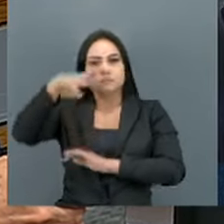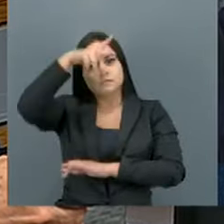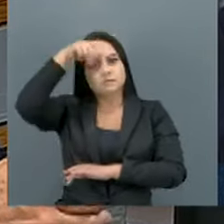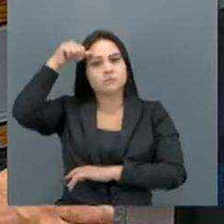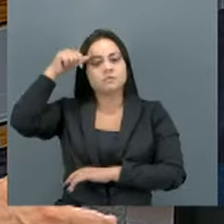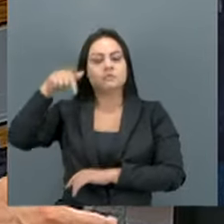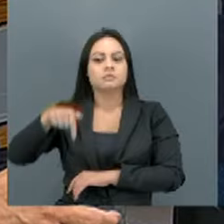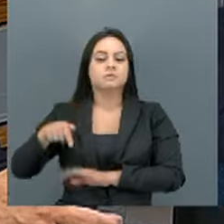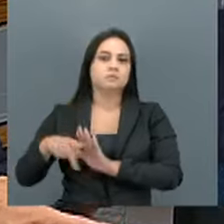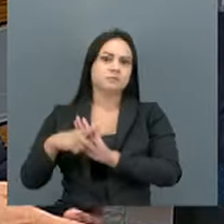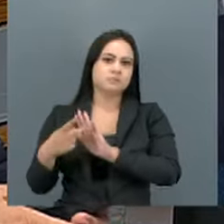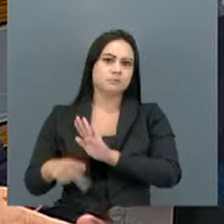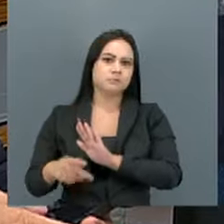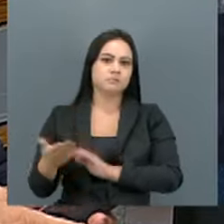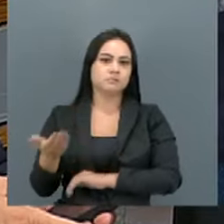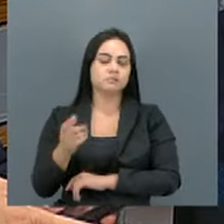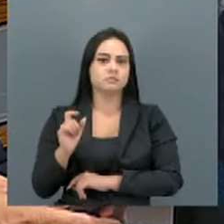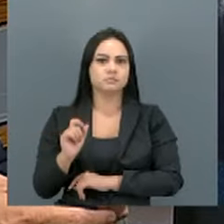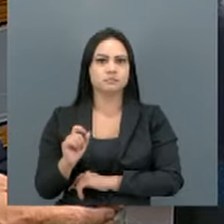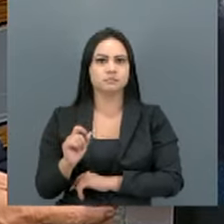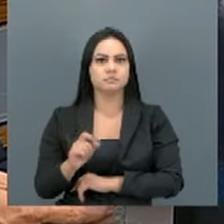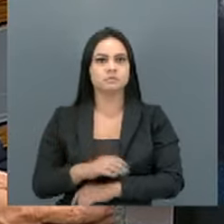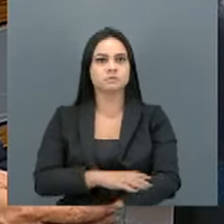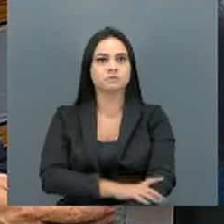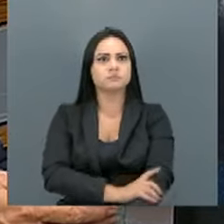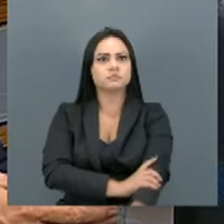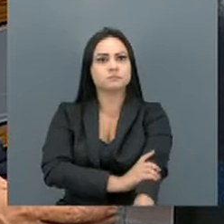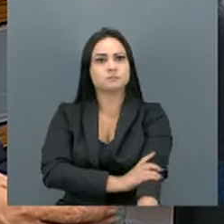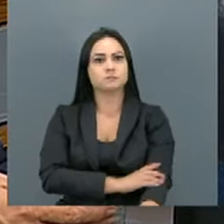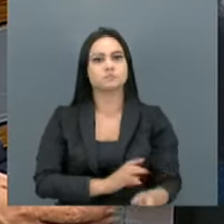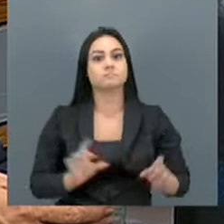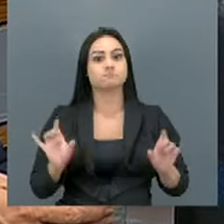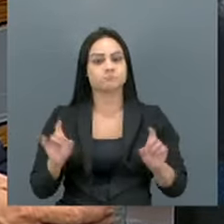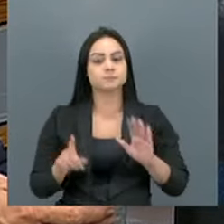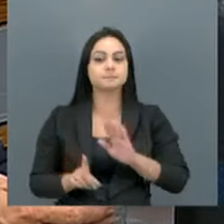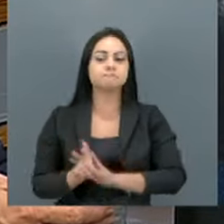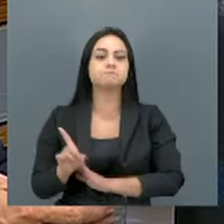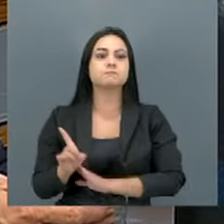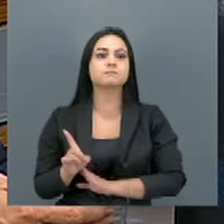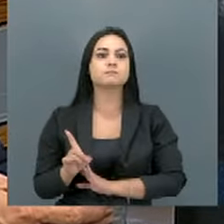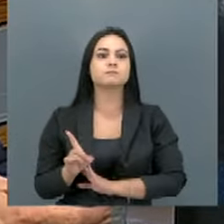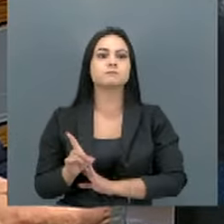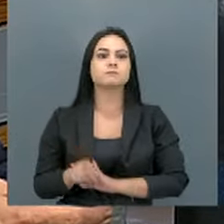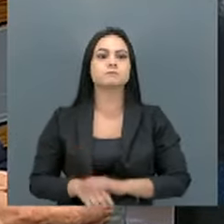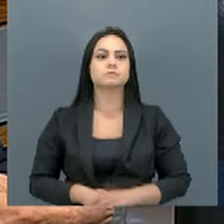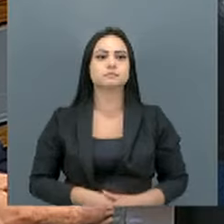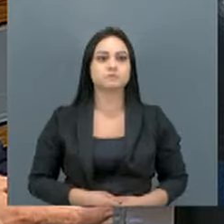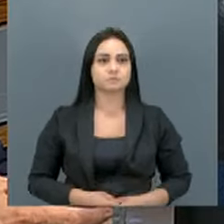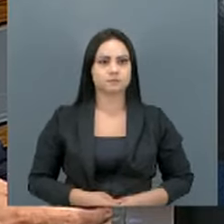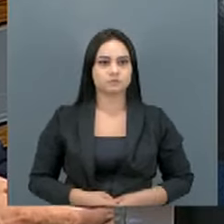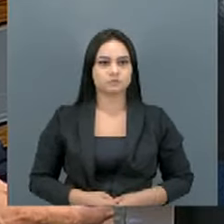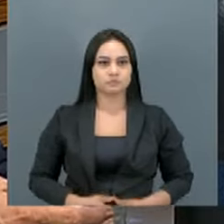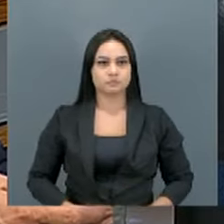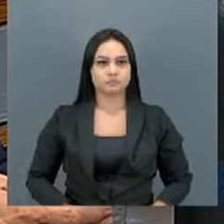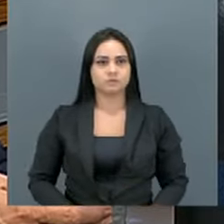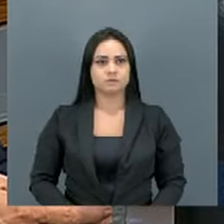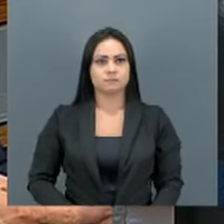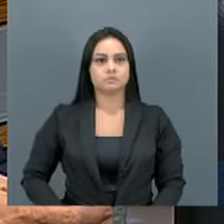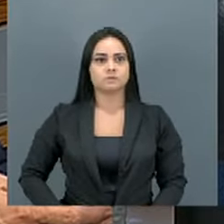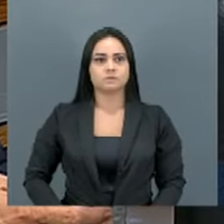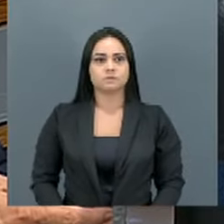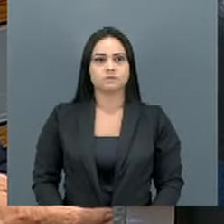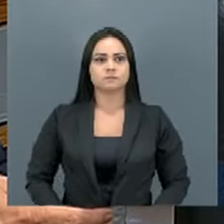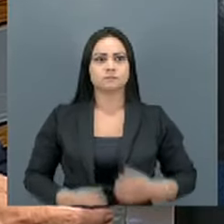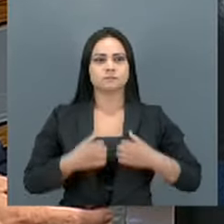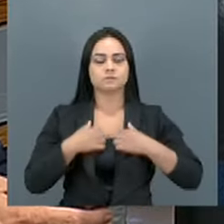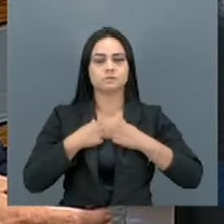Mendes. Então, eu queria só fazer uma pergunta ao Graciano,